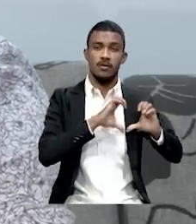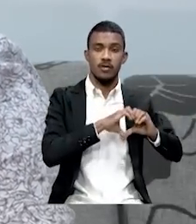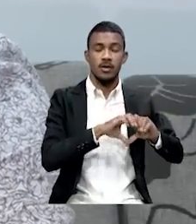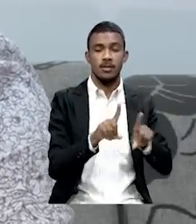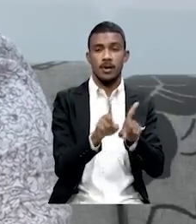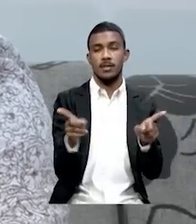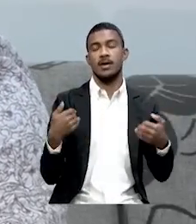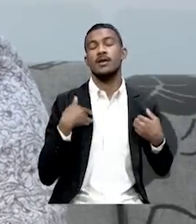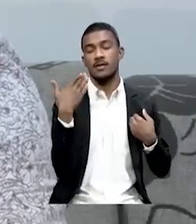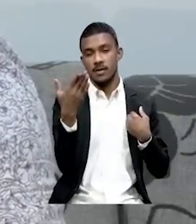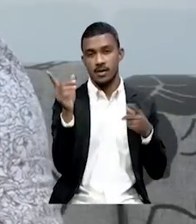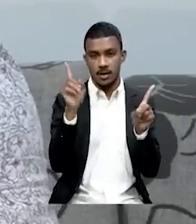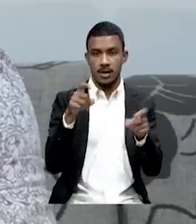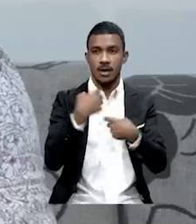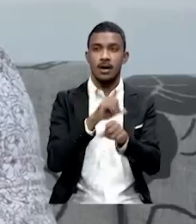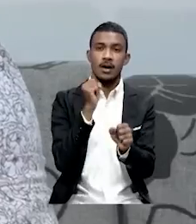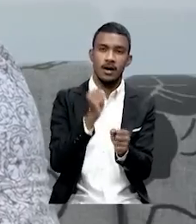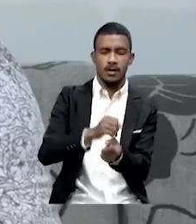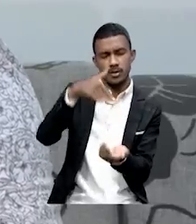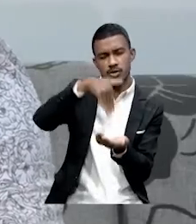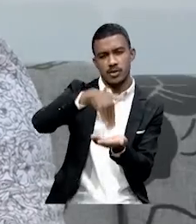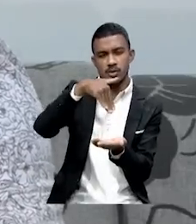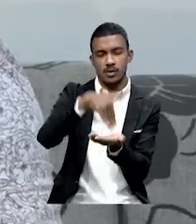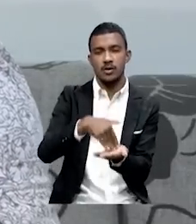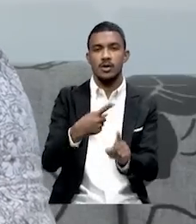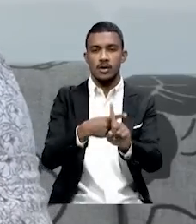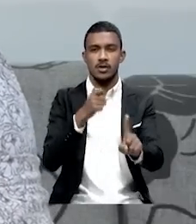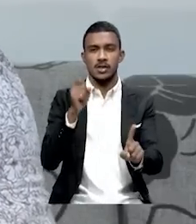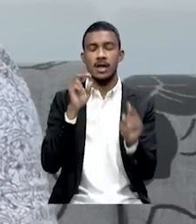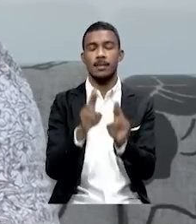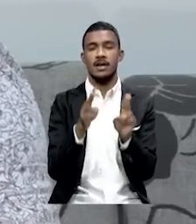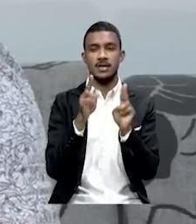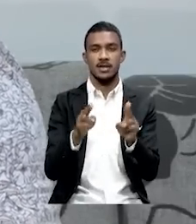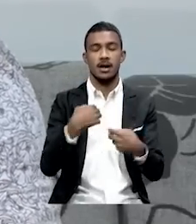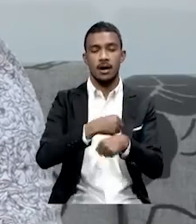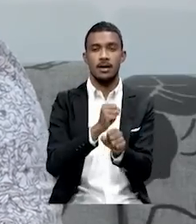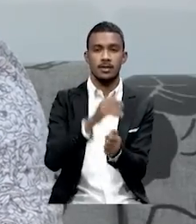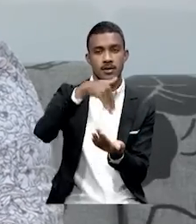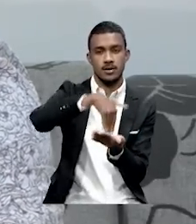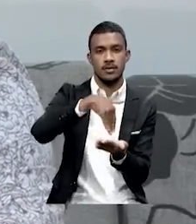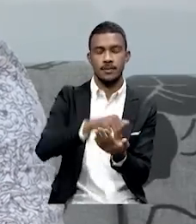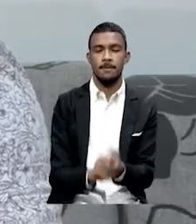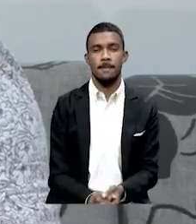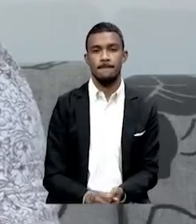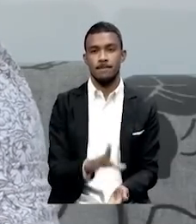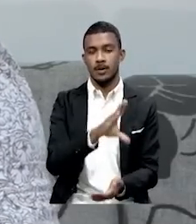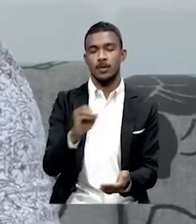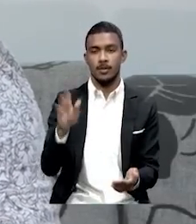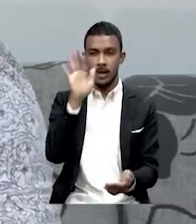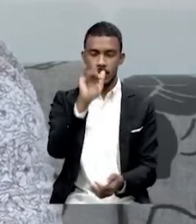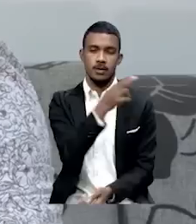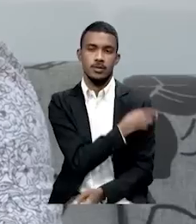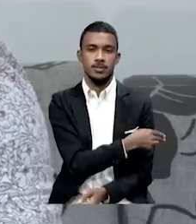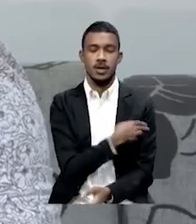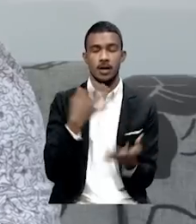bai ten halo estudo, né? Então, lhe disse emergência, alô estudo, e antes baixa. Né?